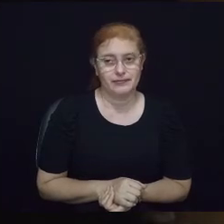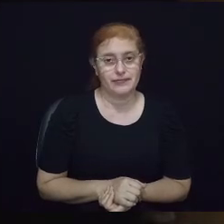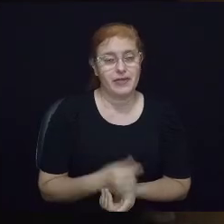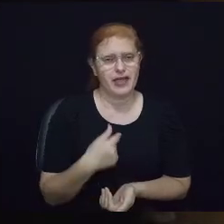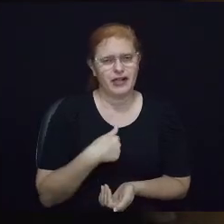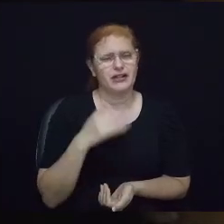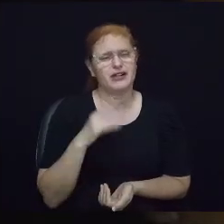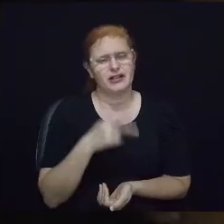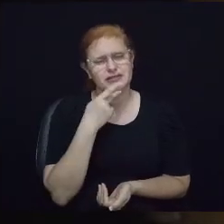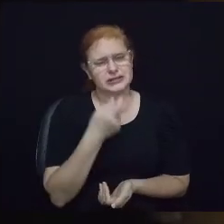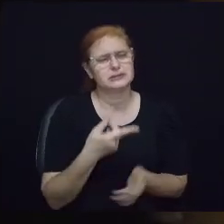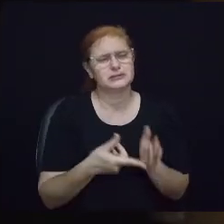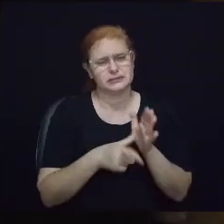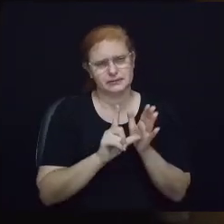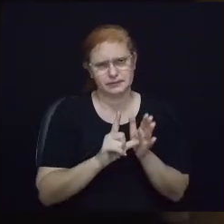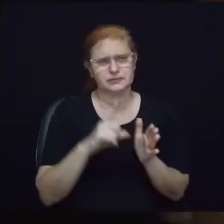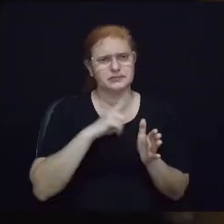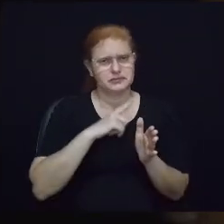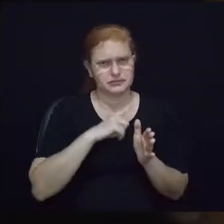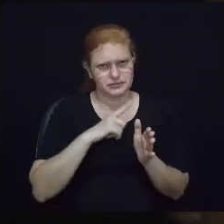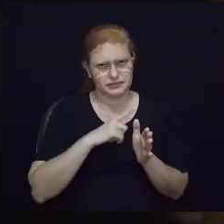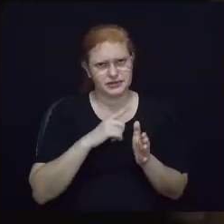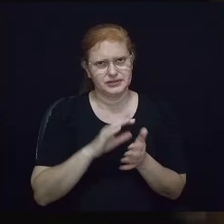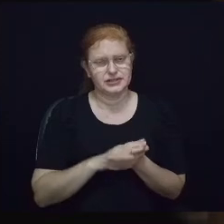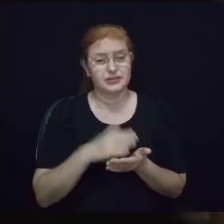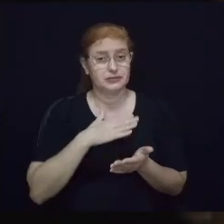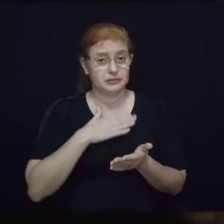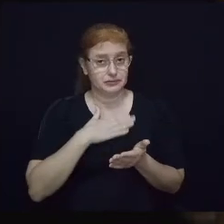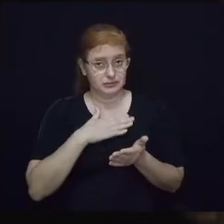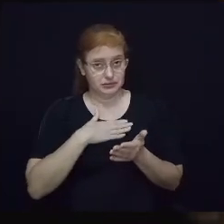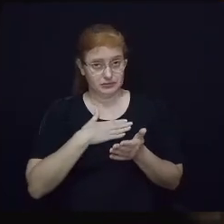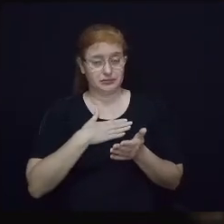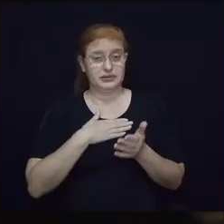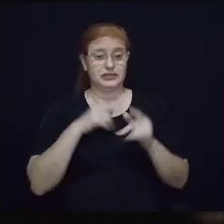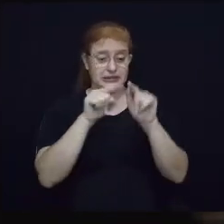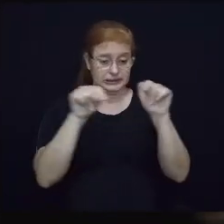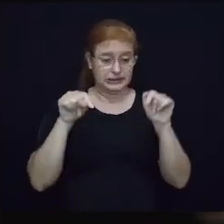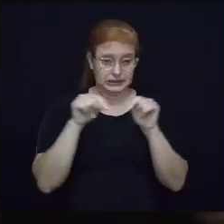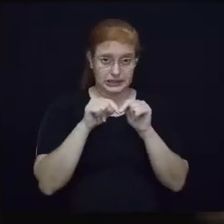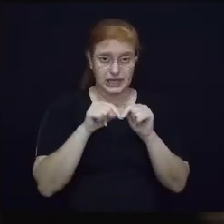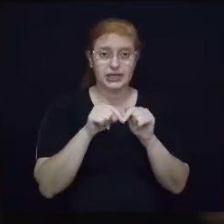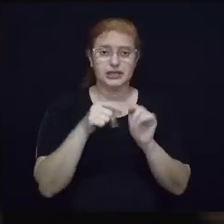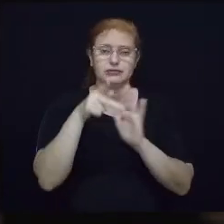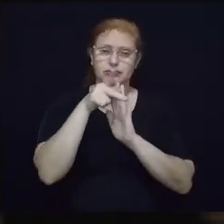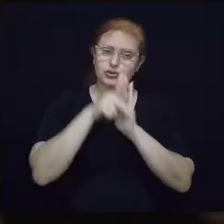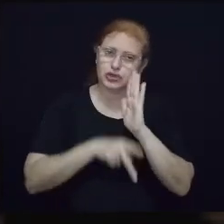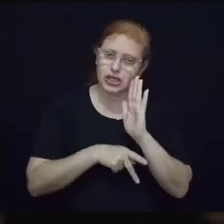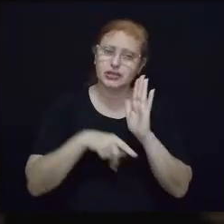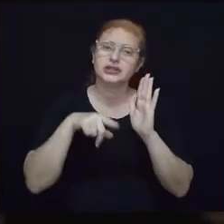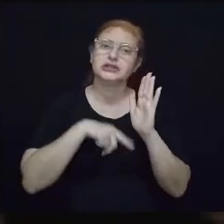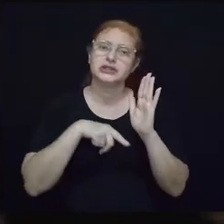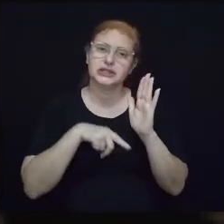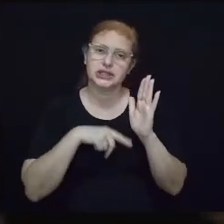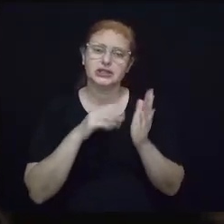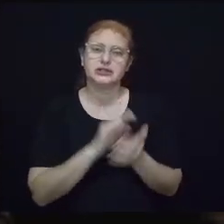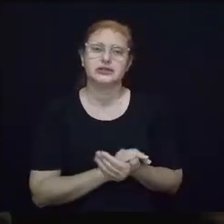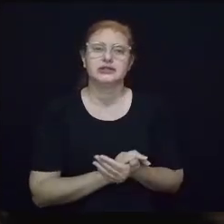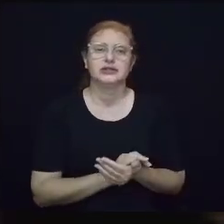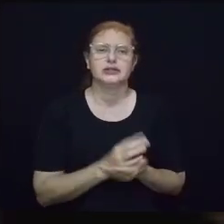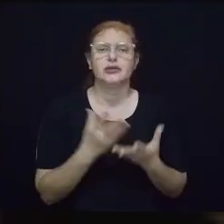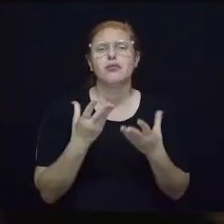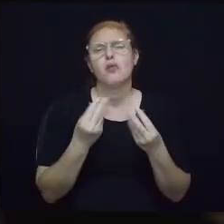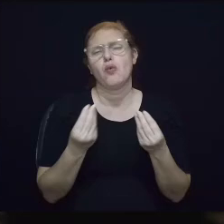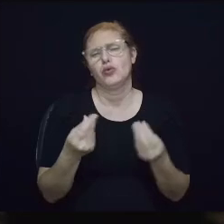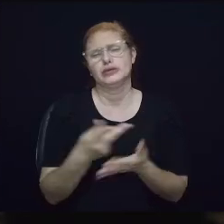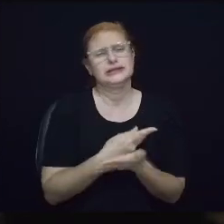Como eu falei antes, eu tenho pendurado ali no meu ateliê, na sala, ali onde ficam os projetos, eu tenho um monte